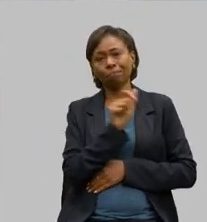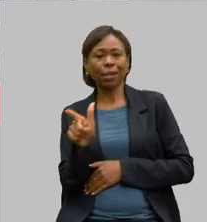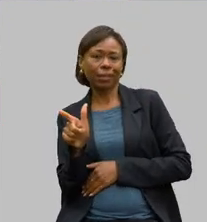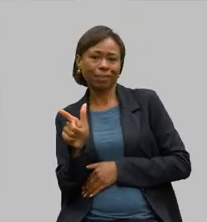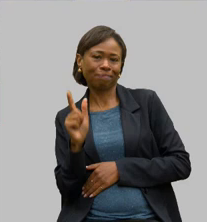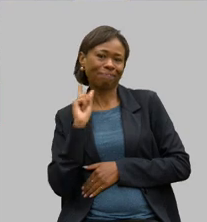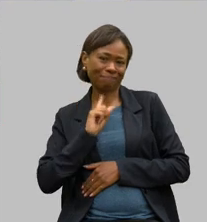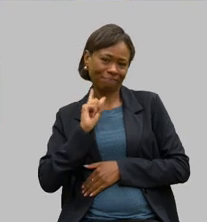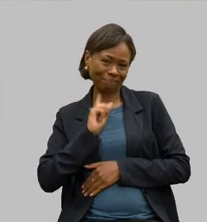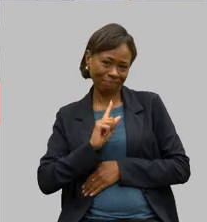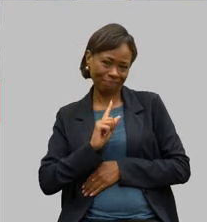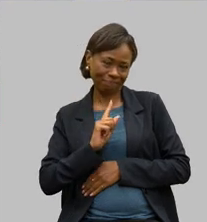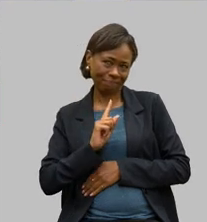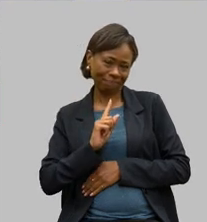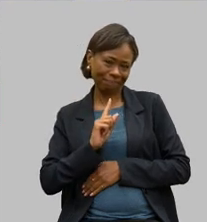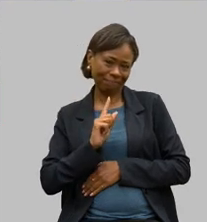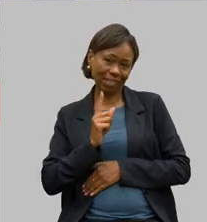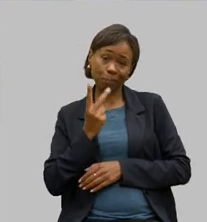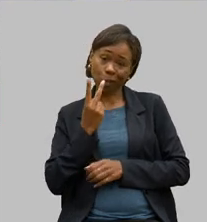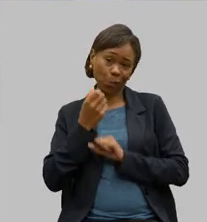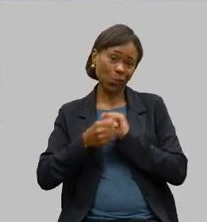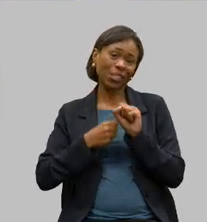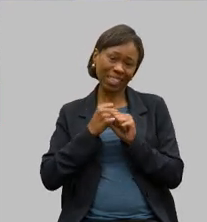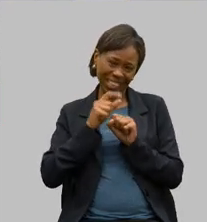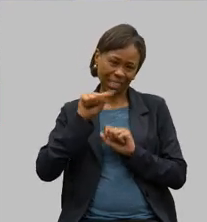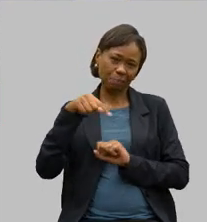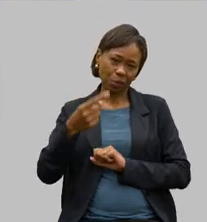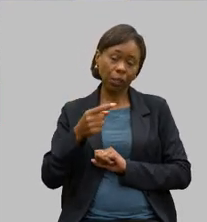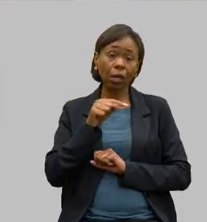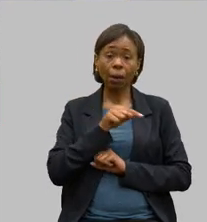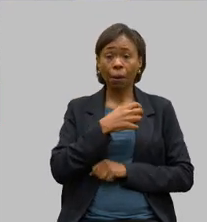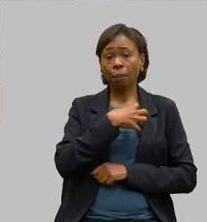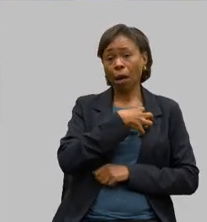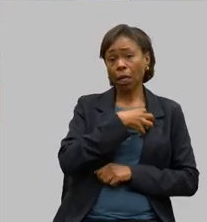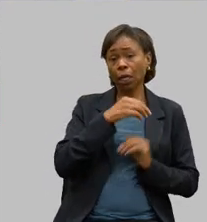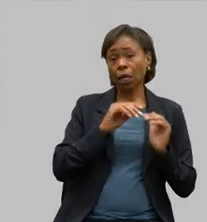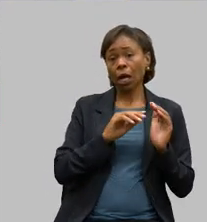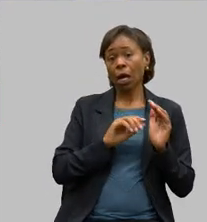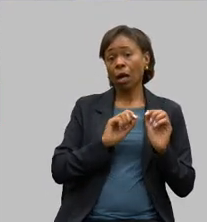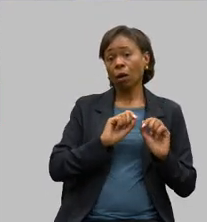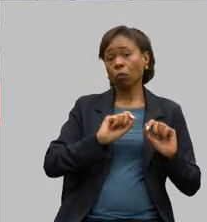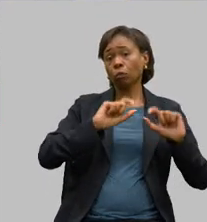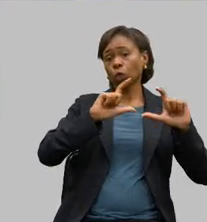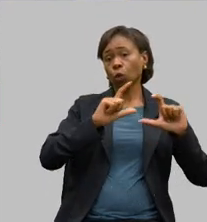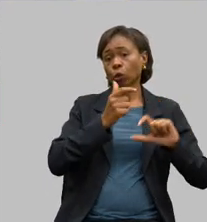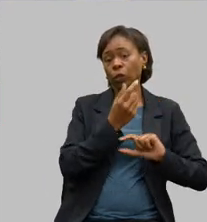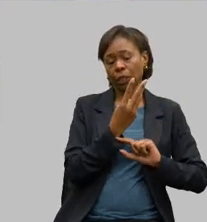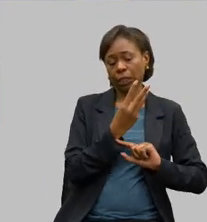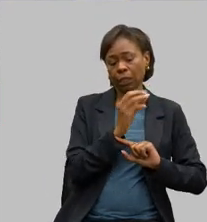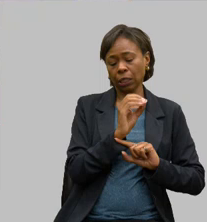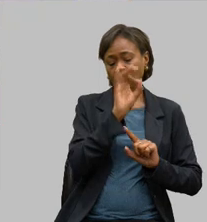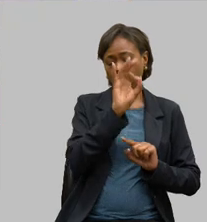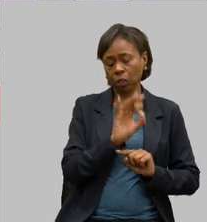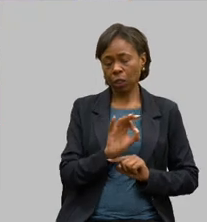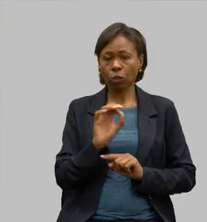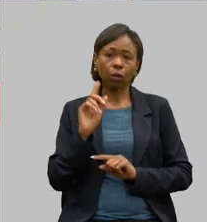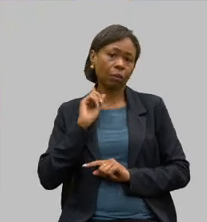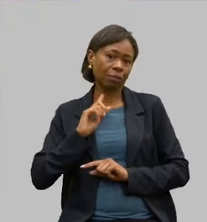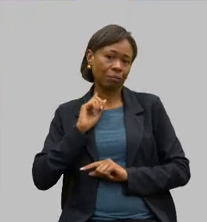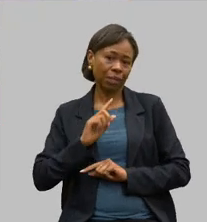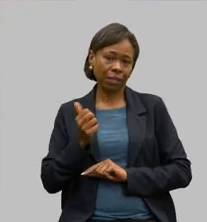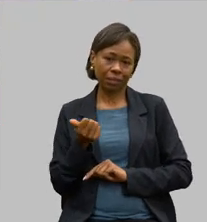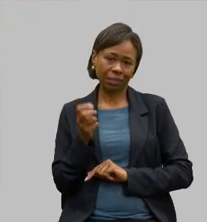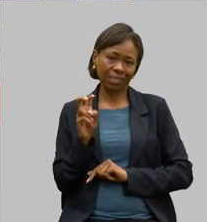de 2 anos e a a Bahia cresceu 30% Minas Gerais 15 aí aí Os